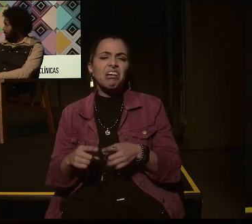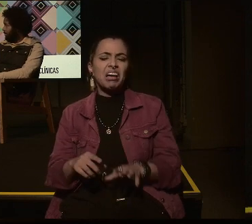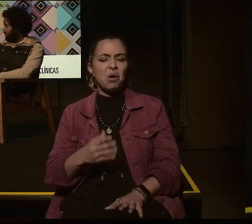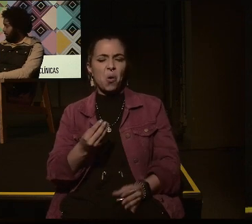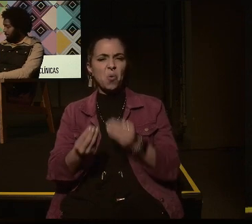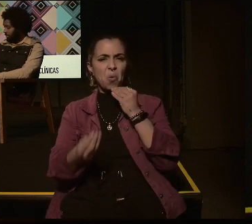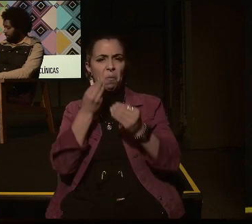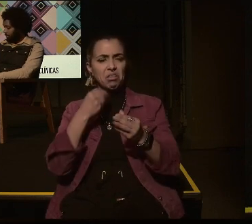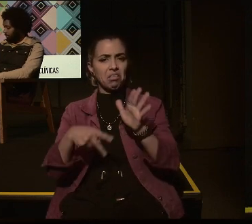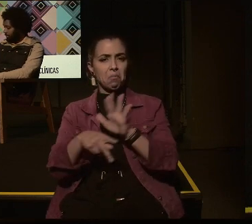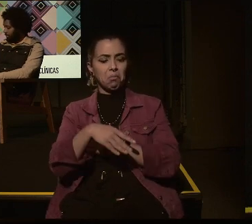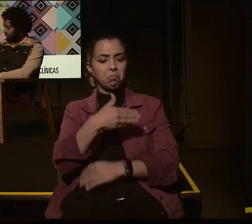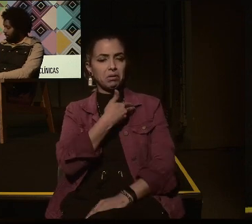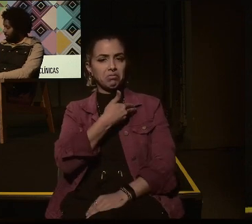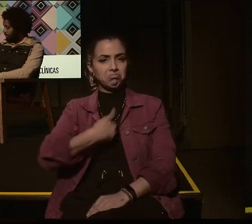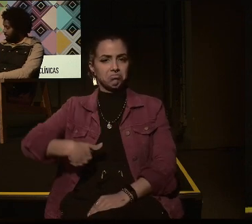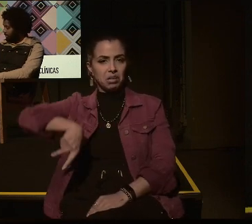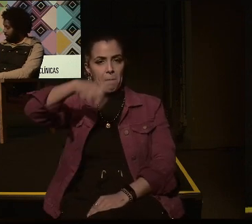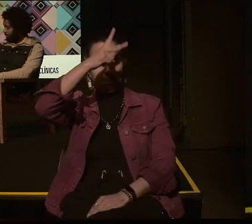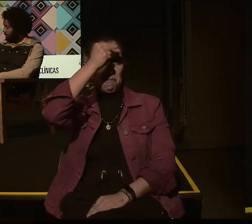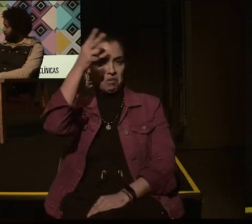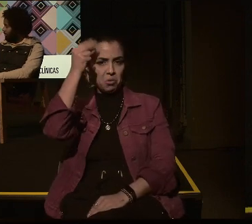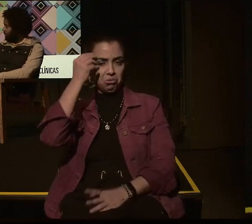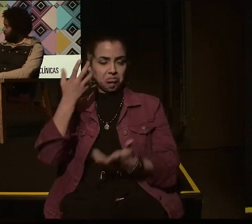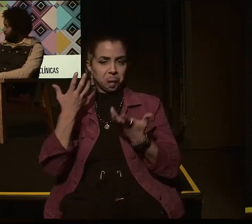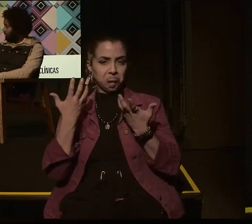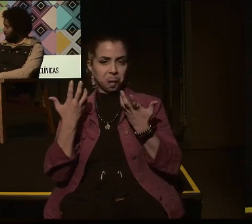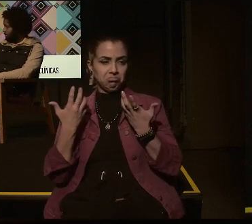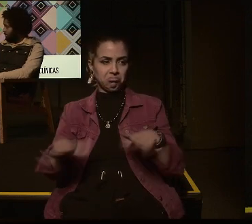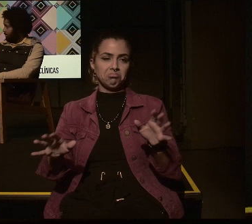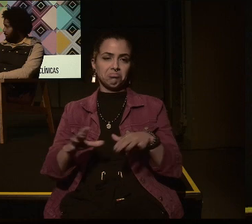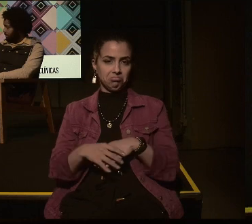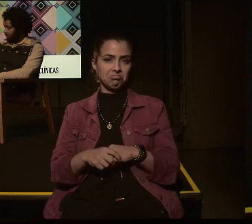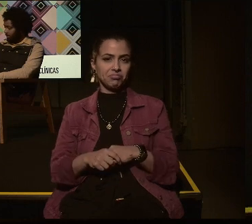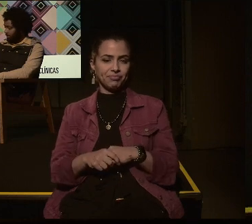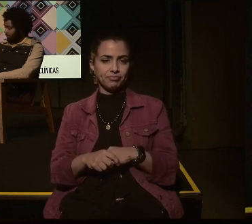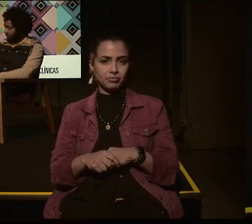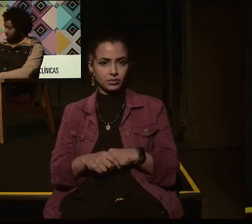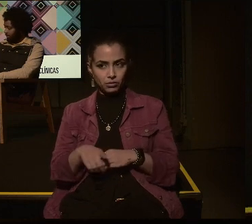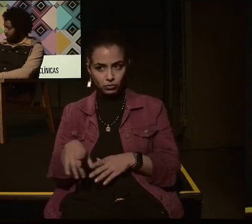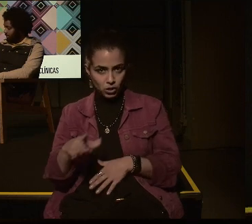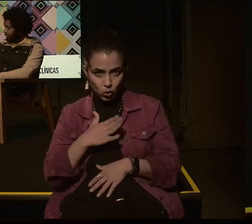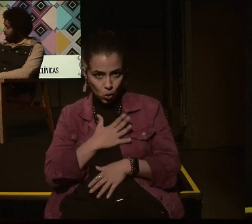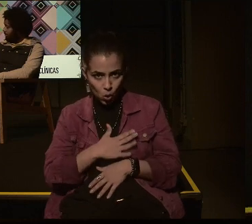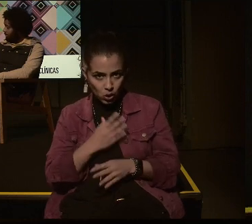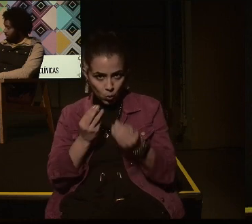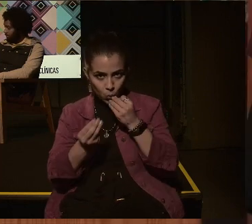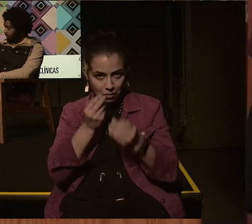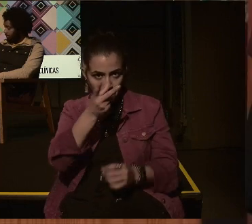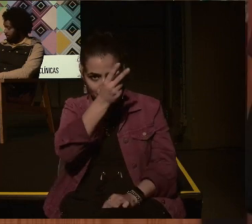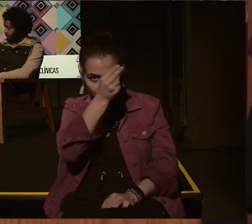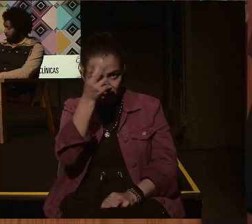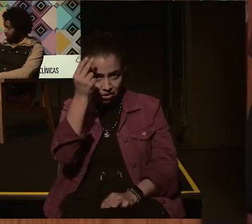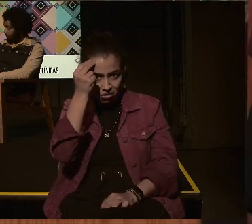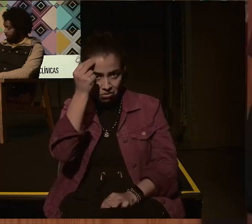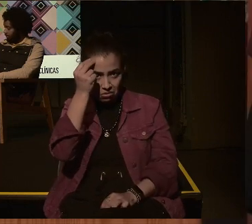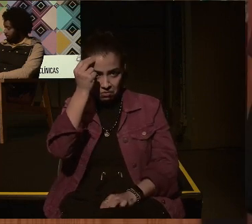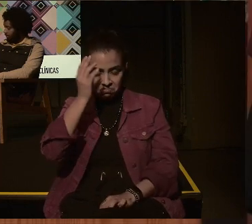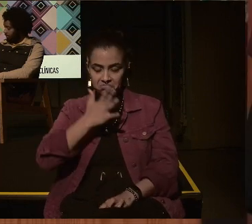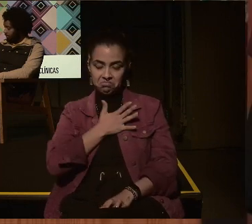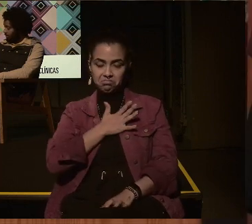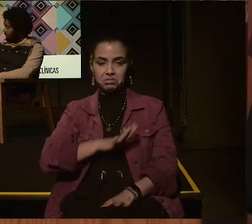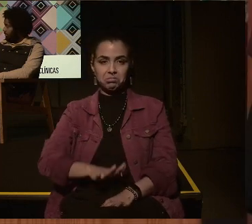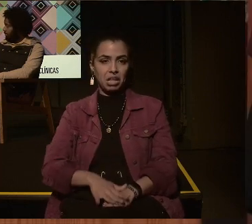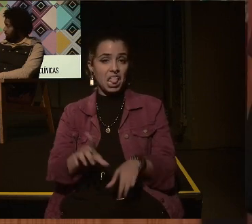prefeitura. Não como. Você não come comida da prefeitura, não. Ó, também não venho de ônibus.